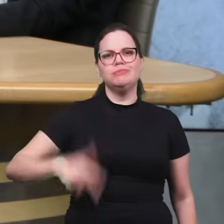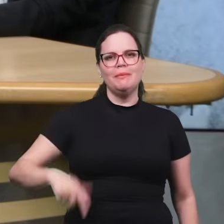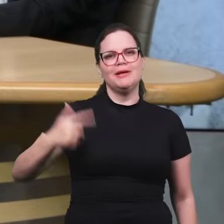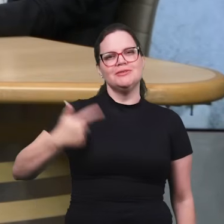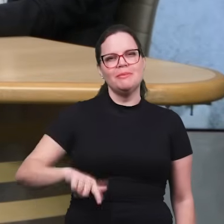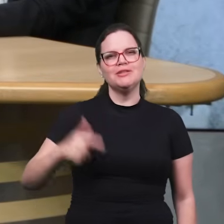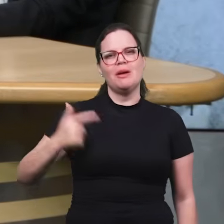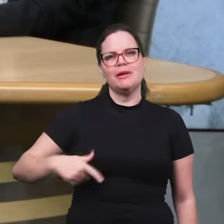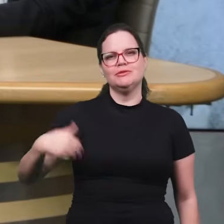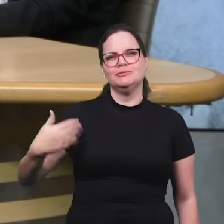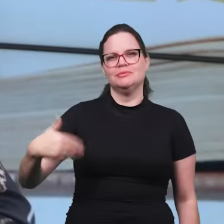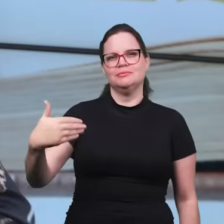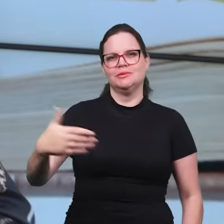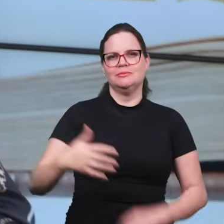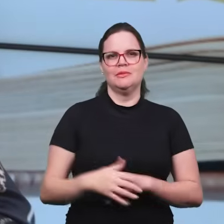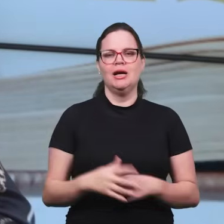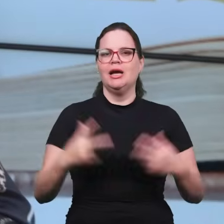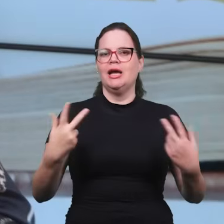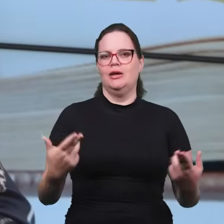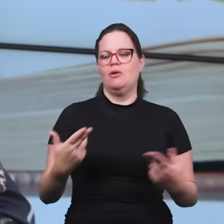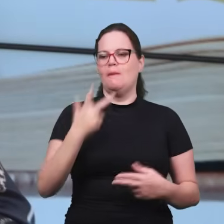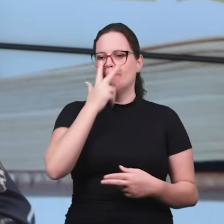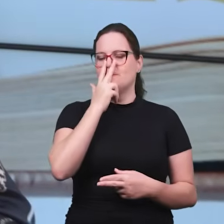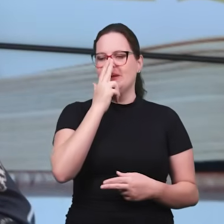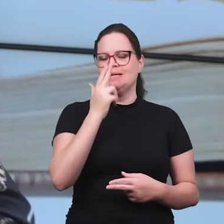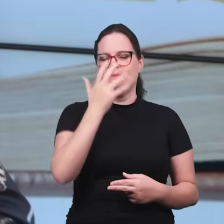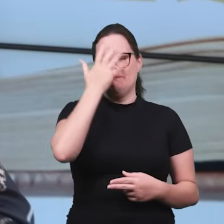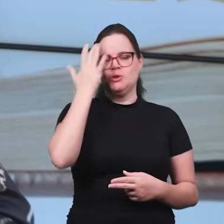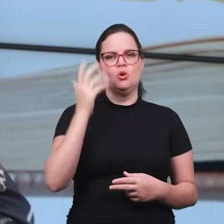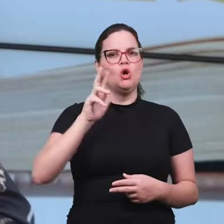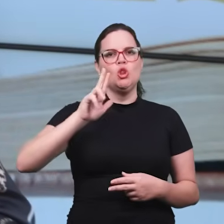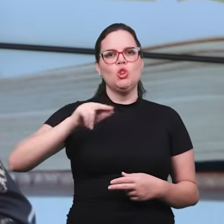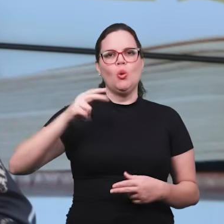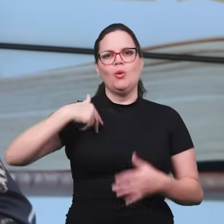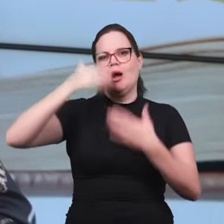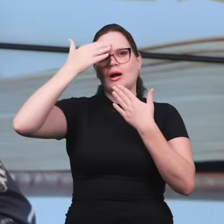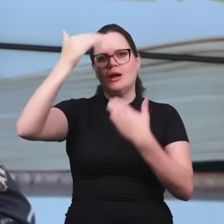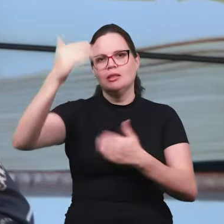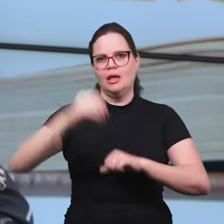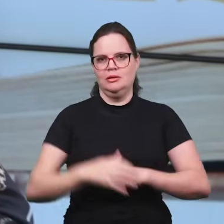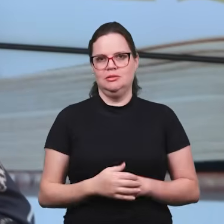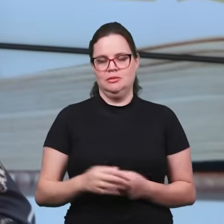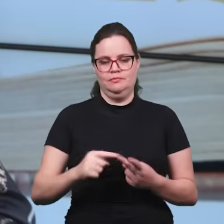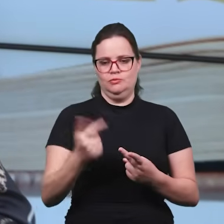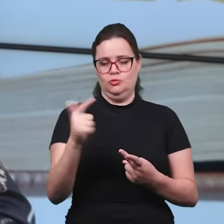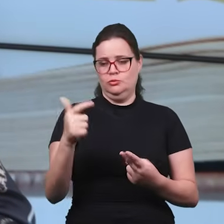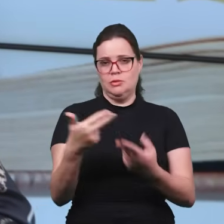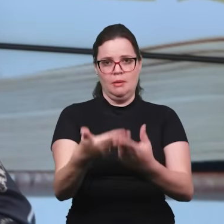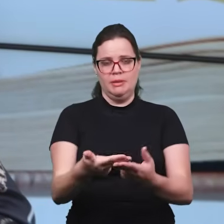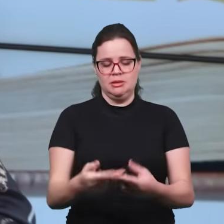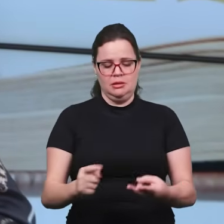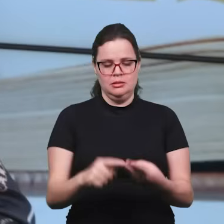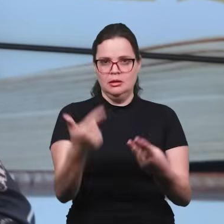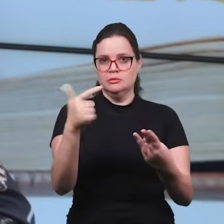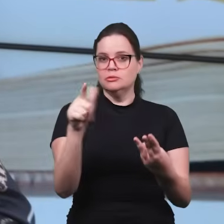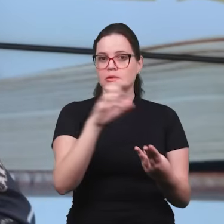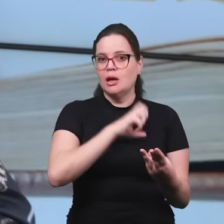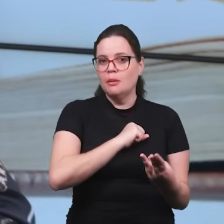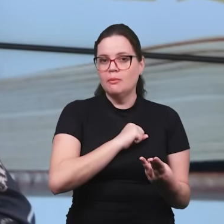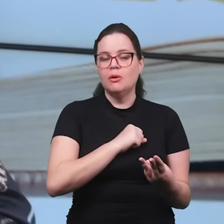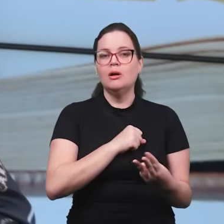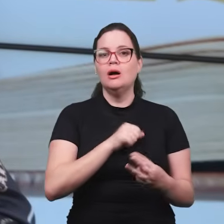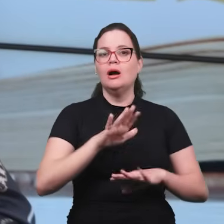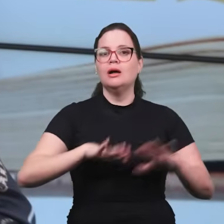da vida, como a ingratidão, por exemplo, como a falta de paciência, a falta de amor. Às vezes no ambiente